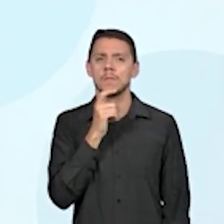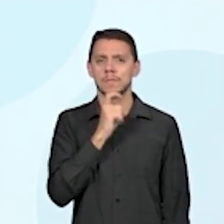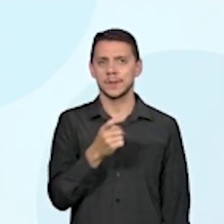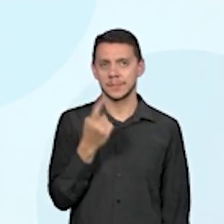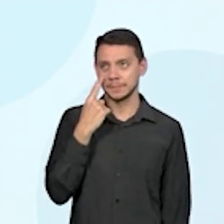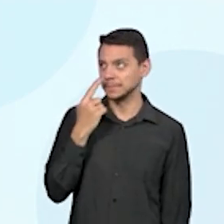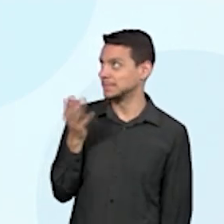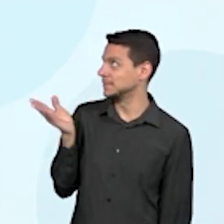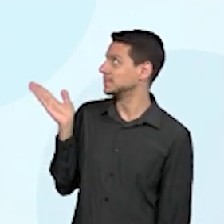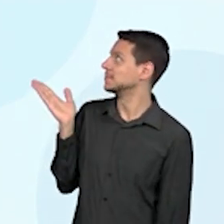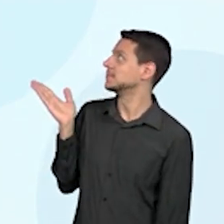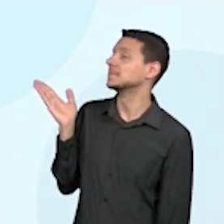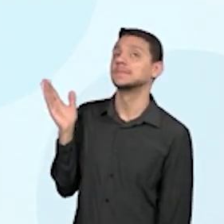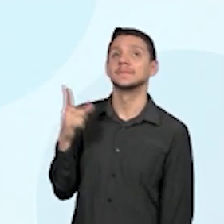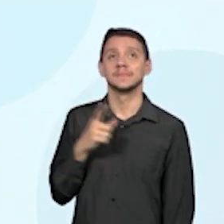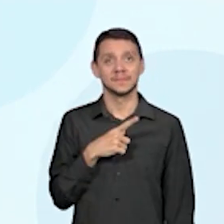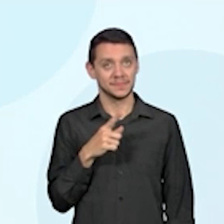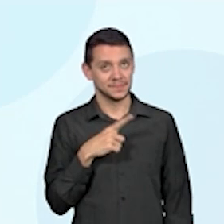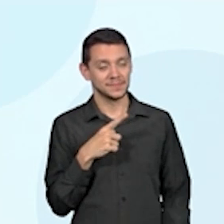mais arredondado,